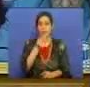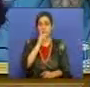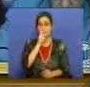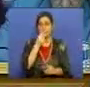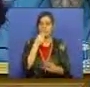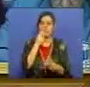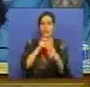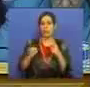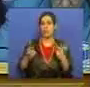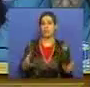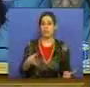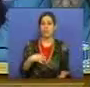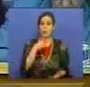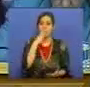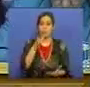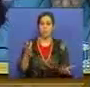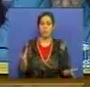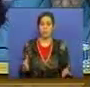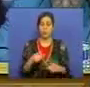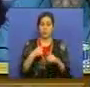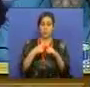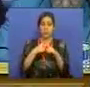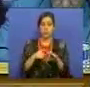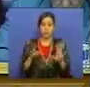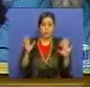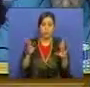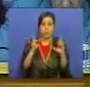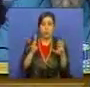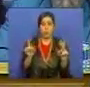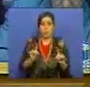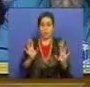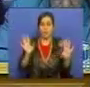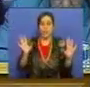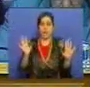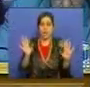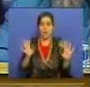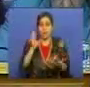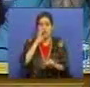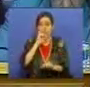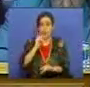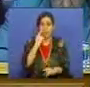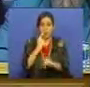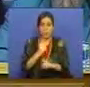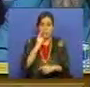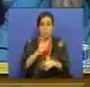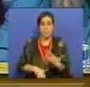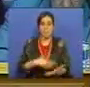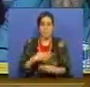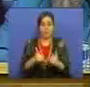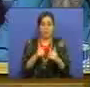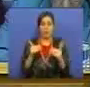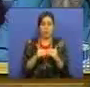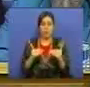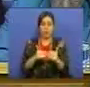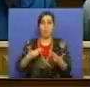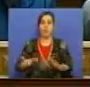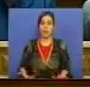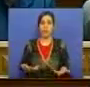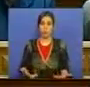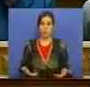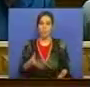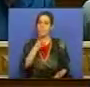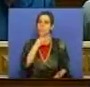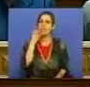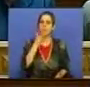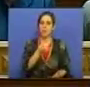de eletricidade, eu digo cruzes canhoto, espero bem que assim não suceda, sobretudo se a inflação se mantiver ao nível atual.